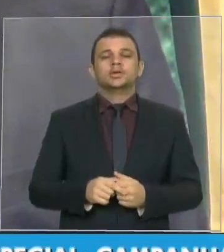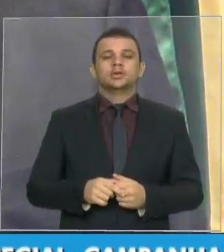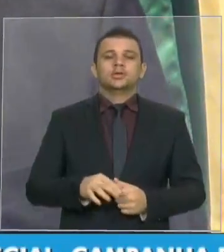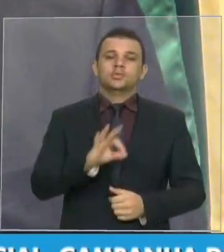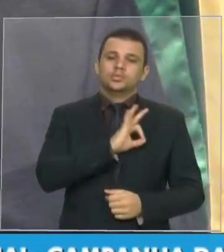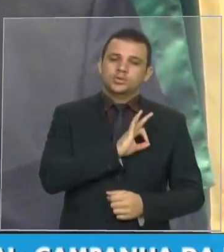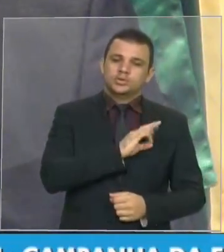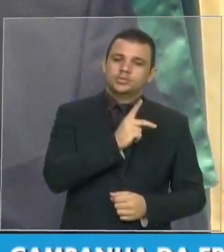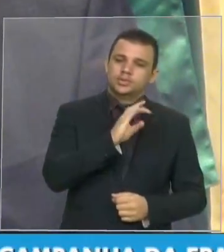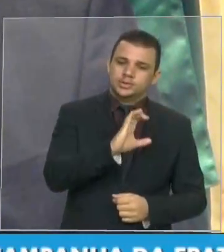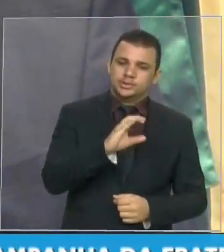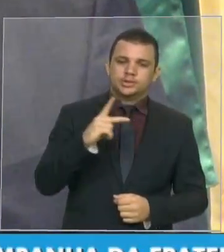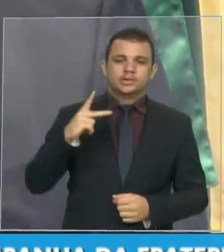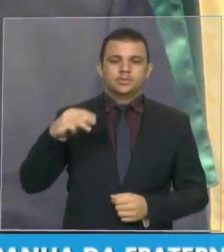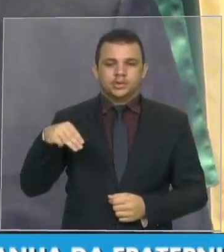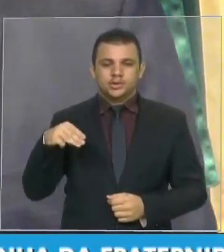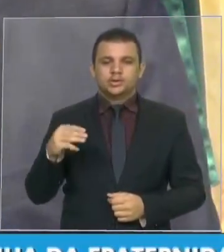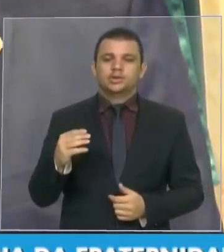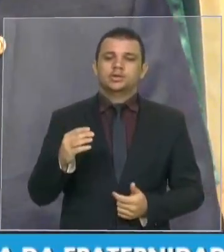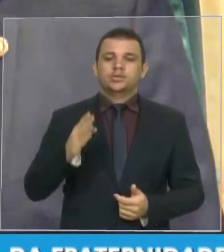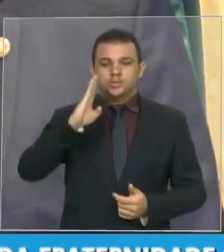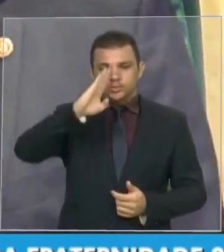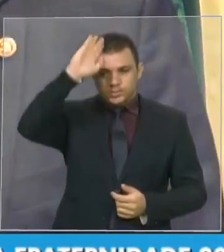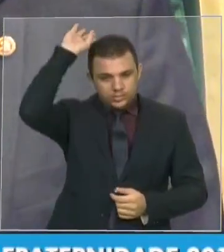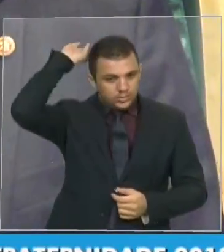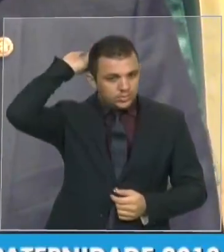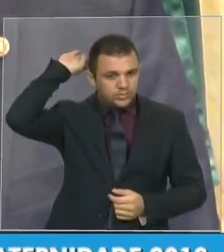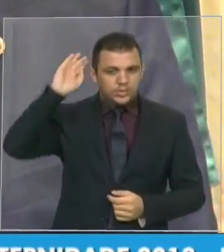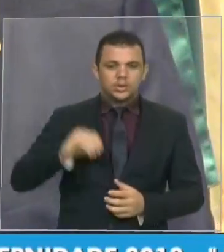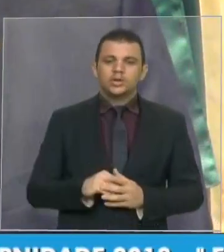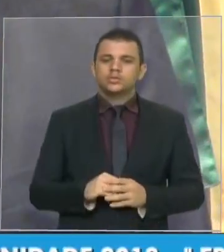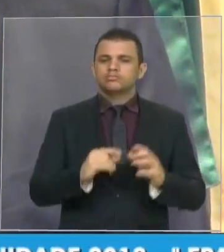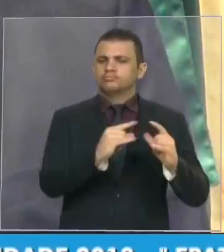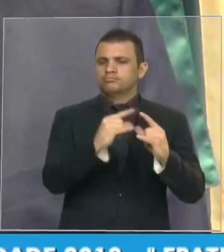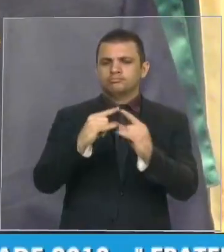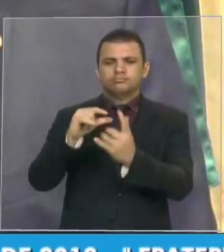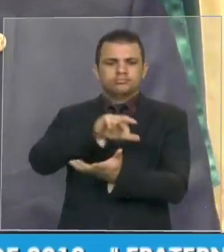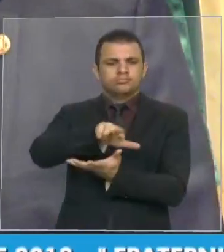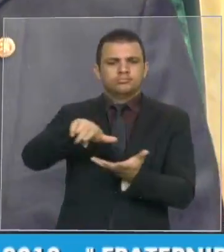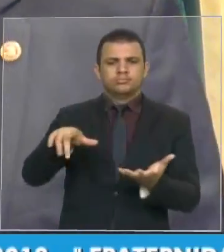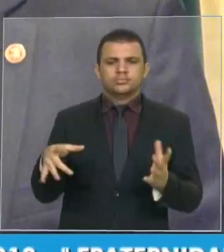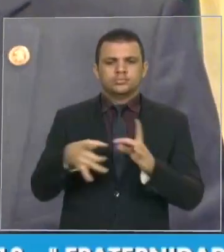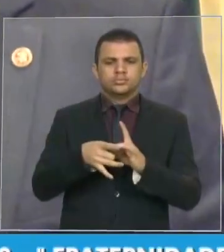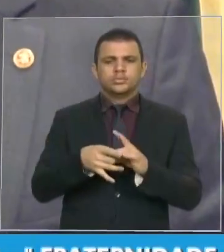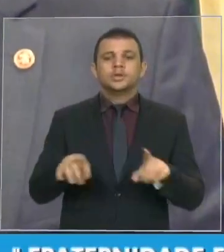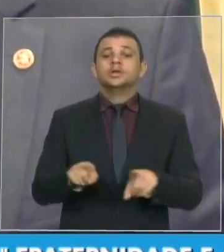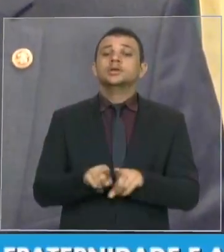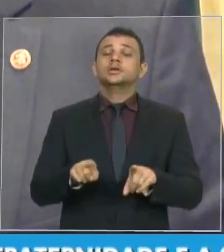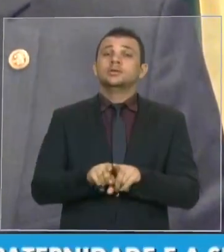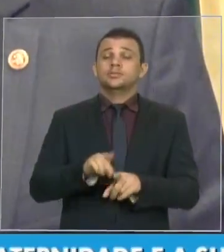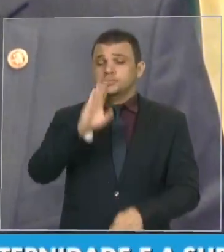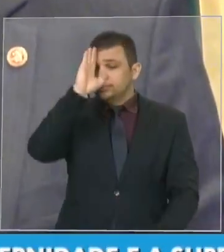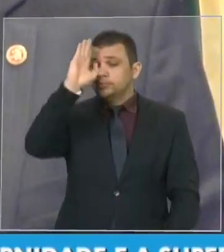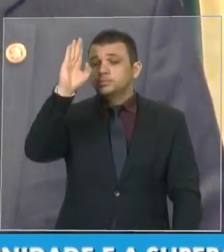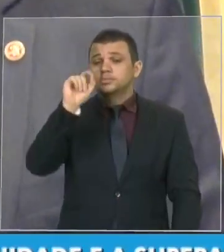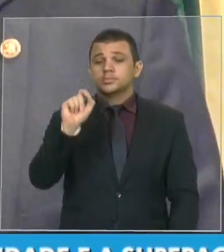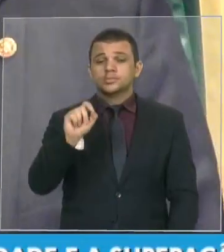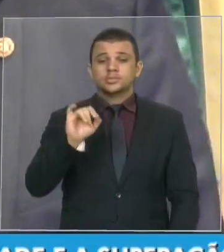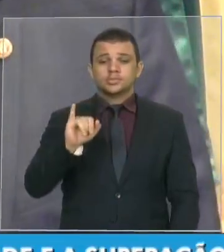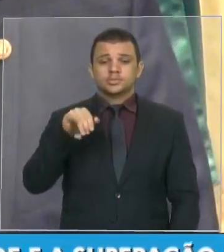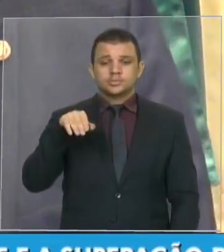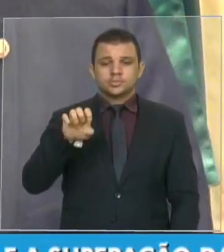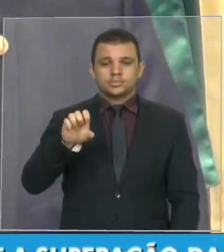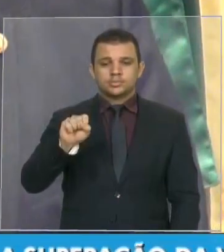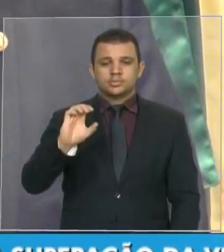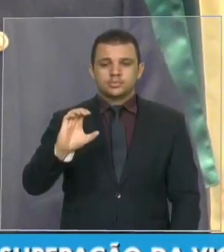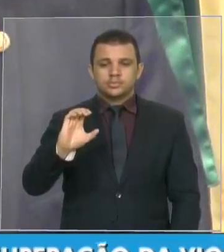Polícia Civil, Polícia Militar, Corpo de Bombeiros, né? Todos esses órgãos, né? E, principalmente, o IMESC,